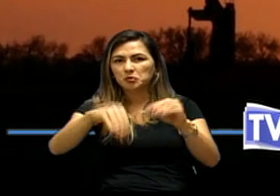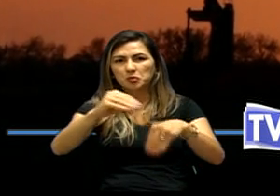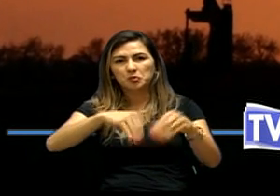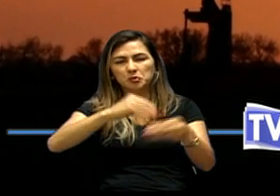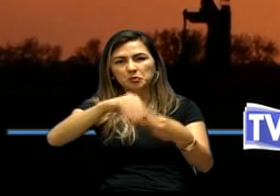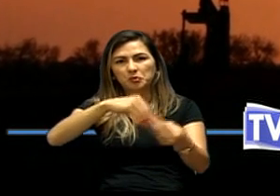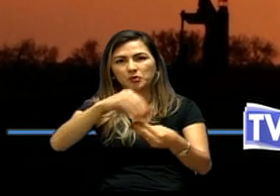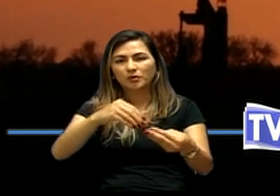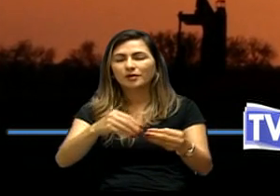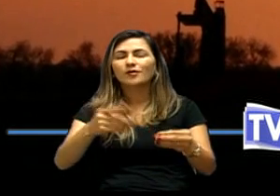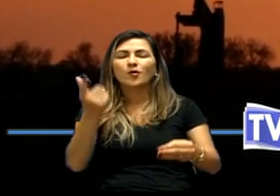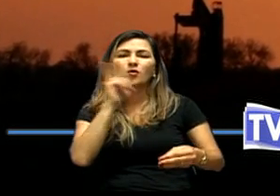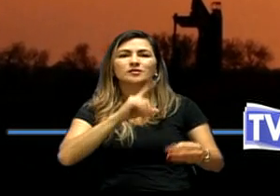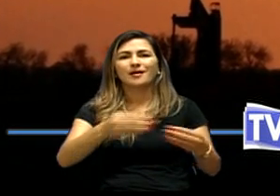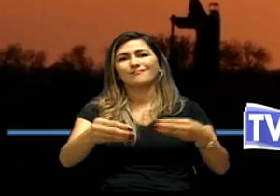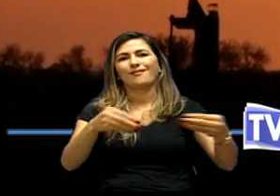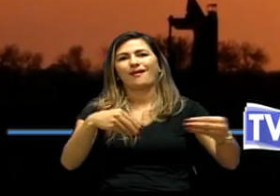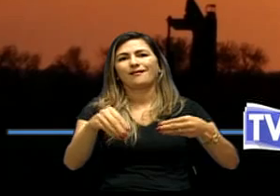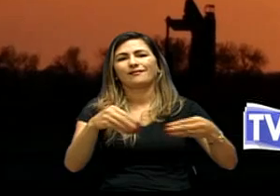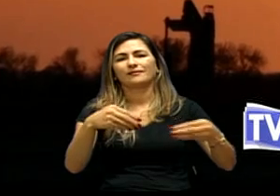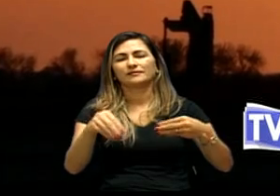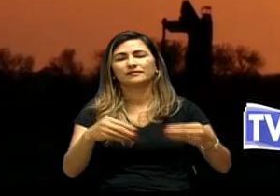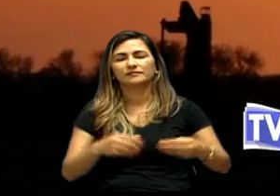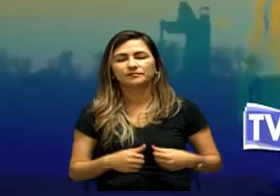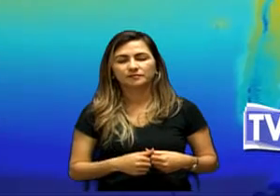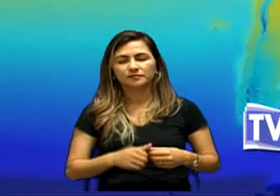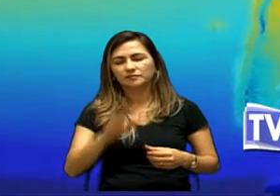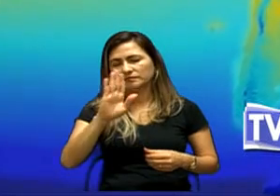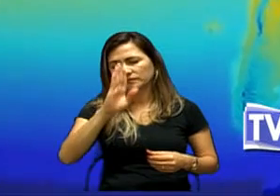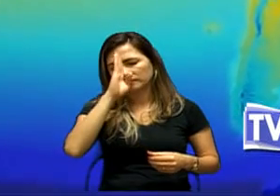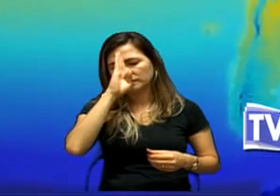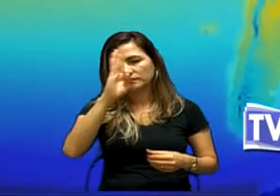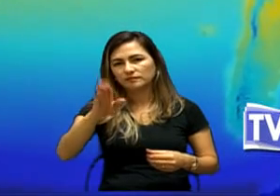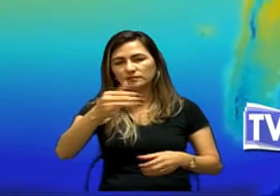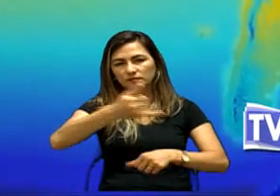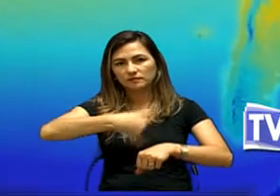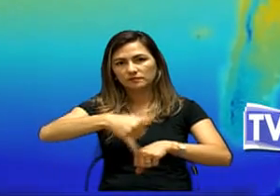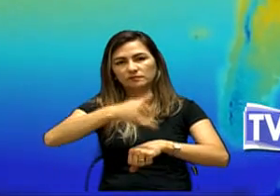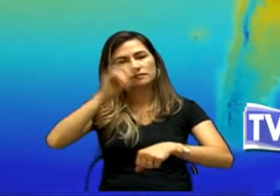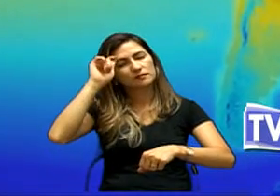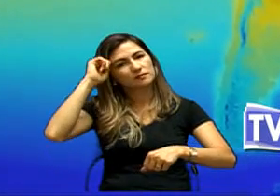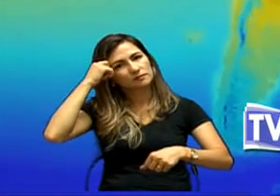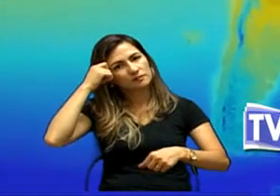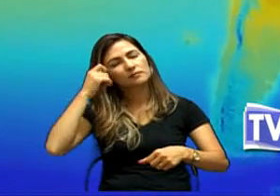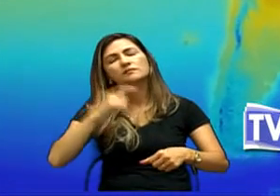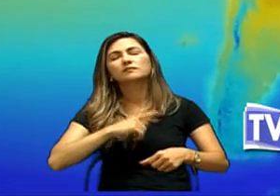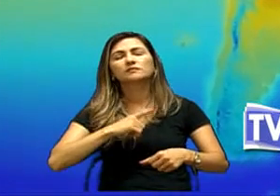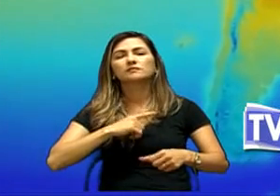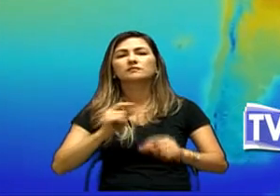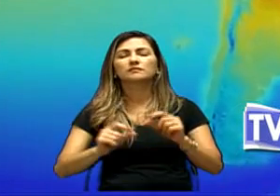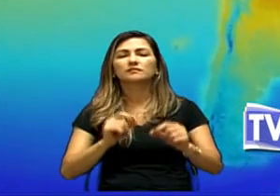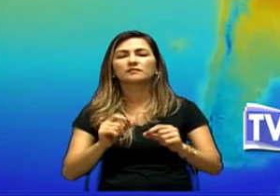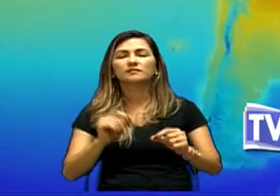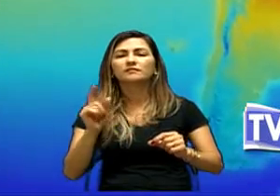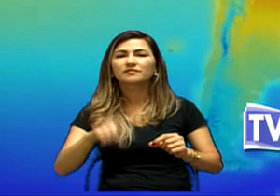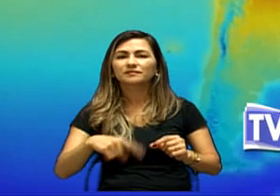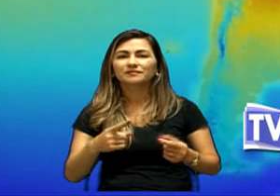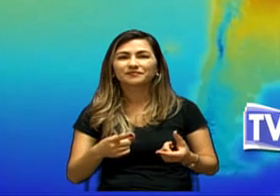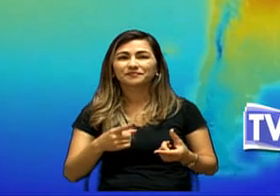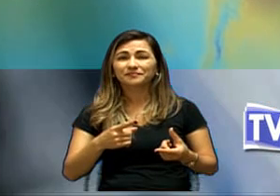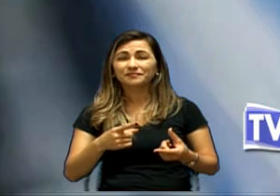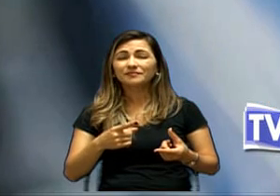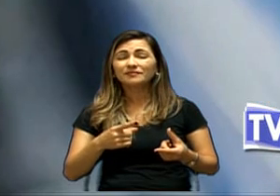produzido no mundo é oriundo do petróleo, cuja extração gera emissões que contribuem para o desequilíbrio do efeito estufa, impulsionando